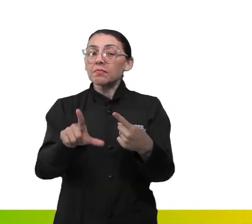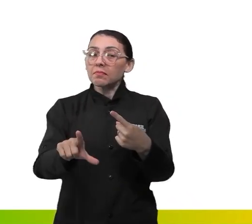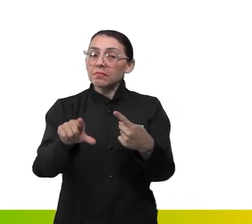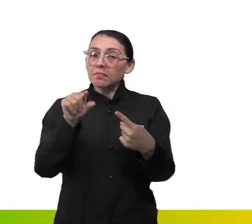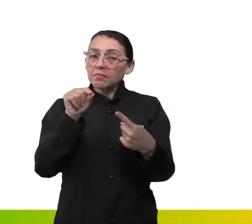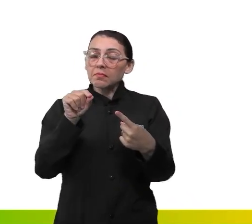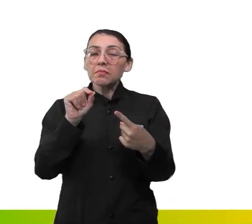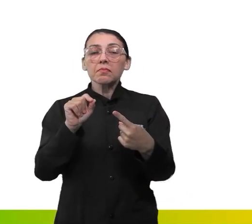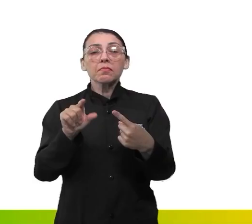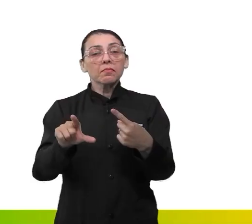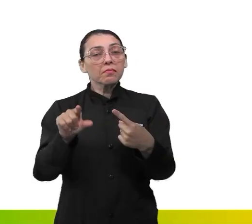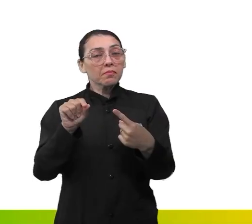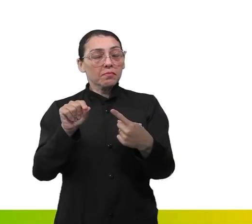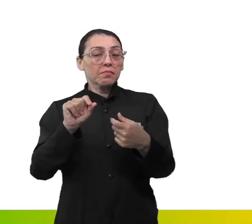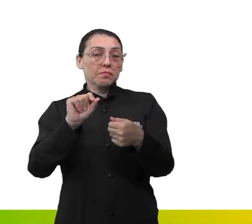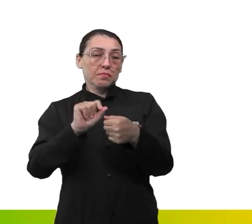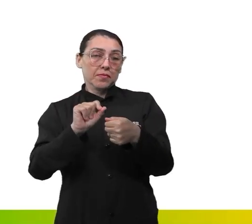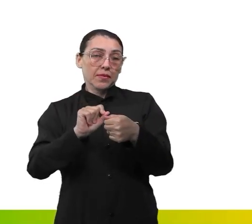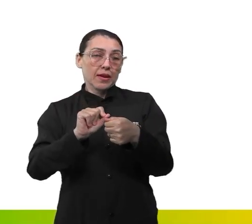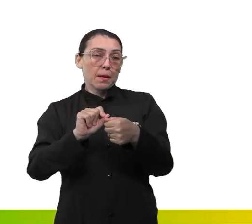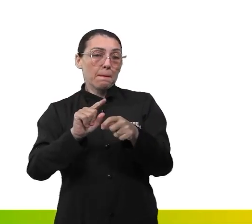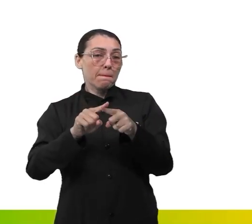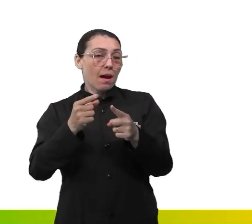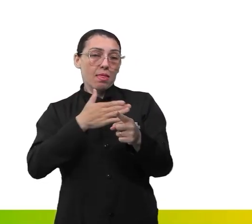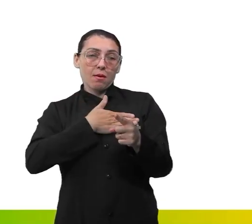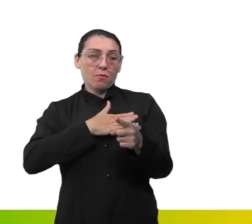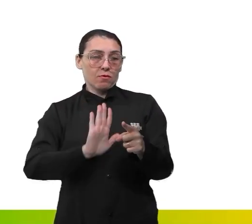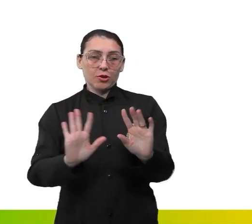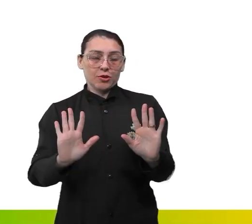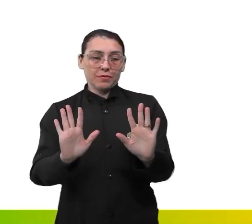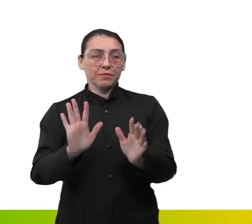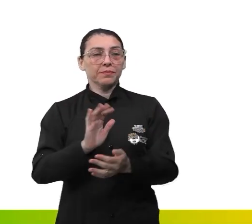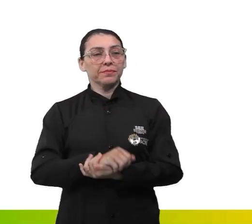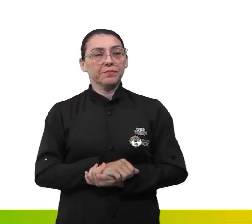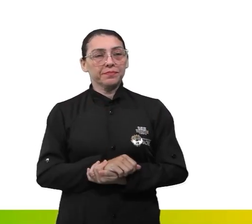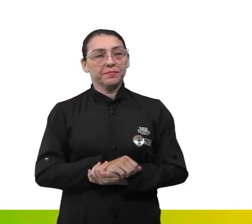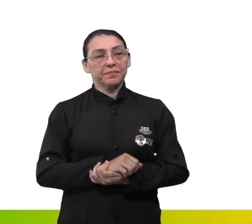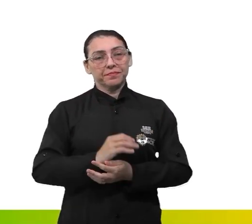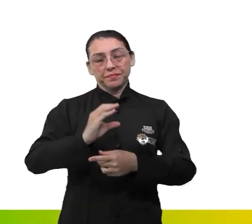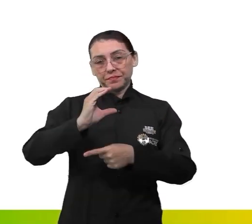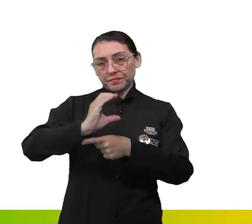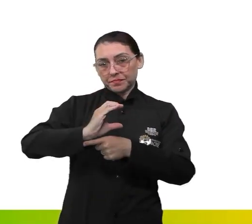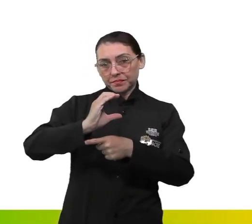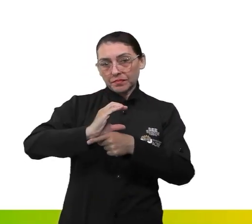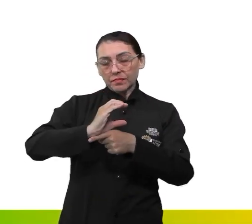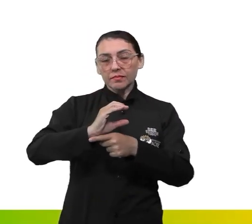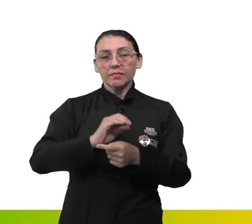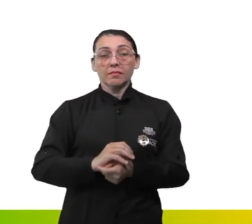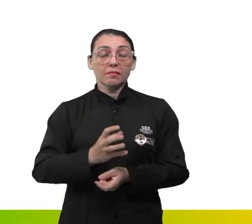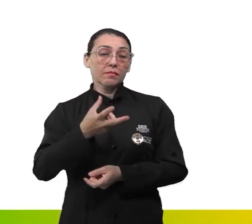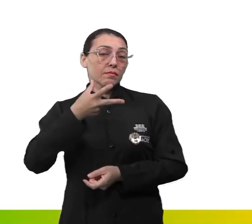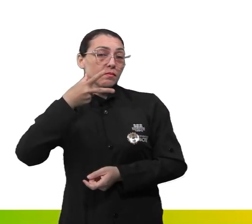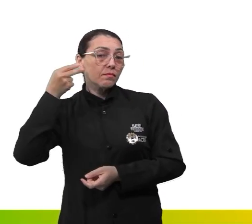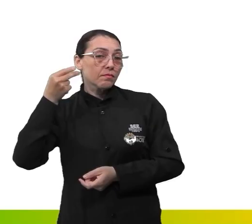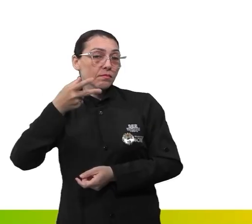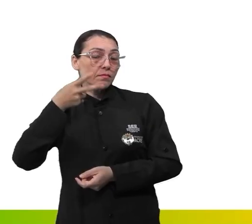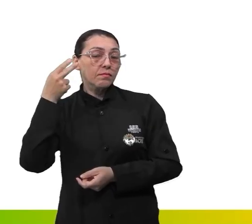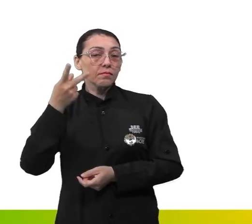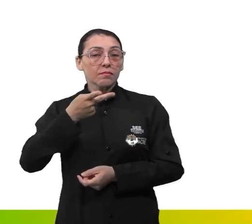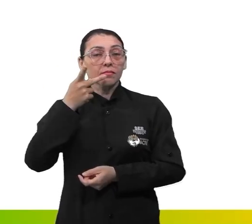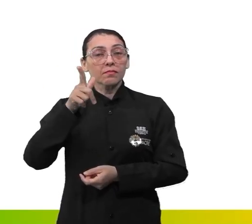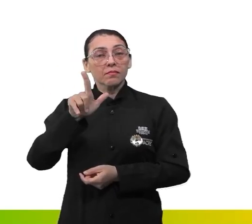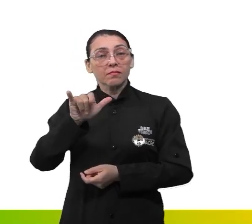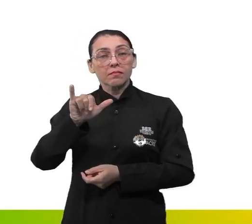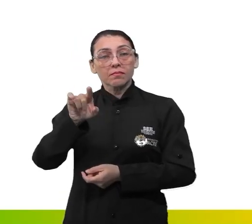acaba optando por fazer, não porque ele gosta. Na letra C, nós temos, Garfield diz que a